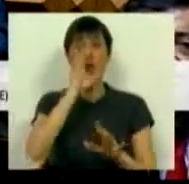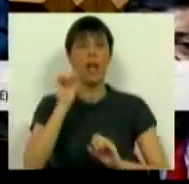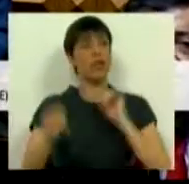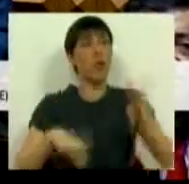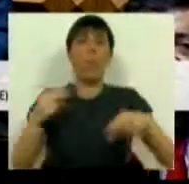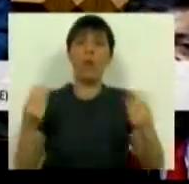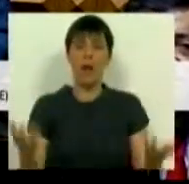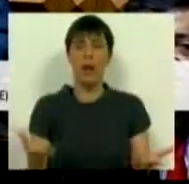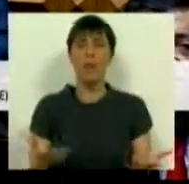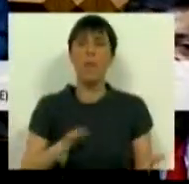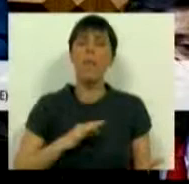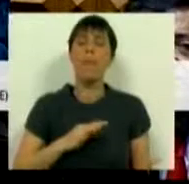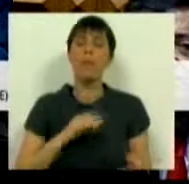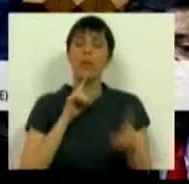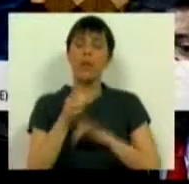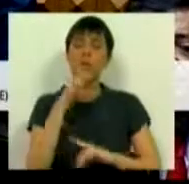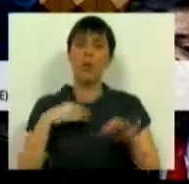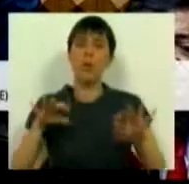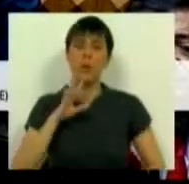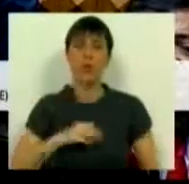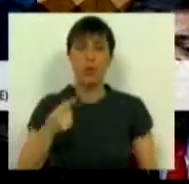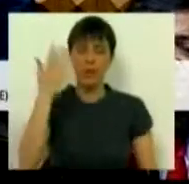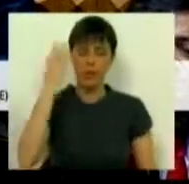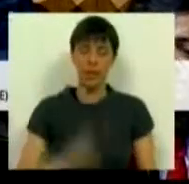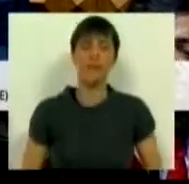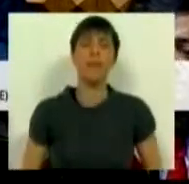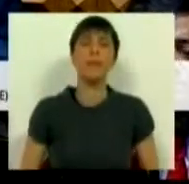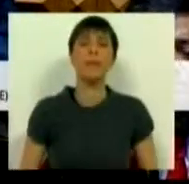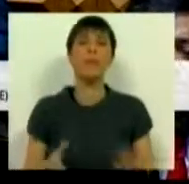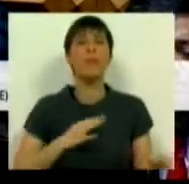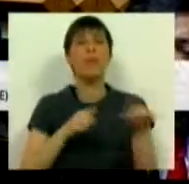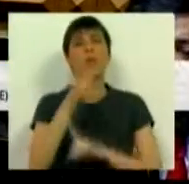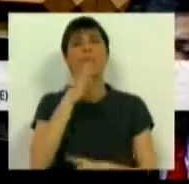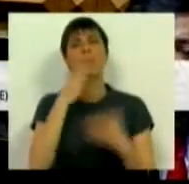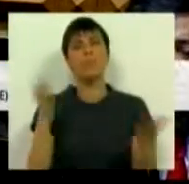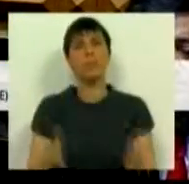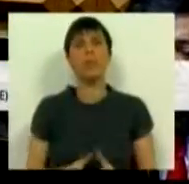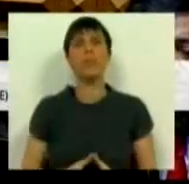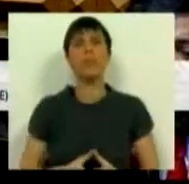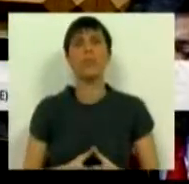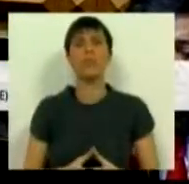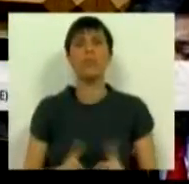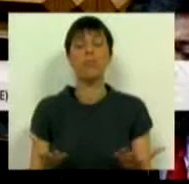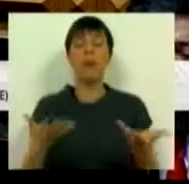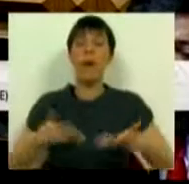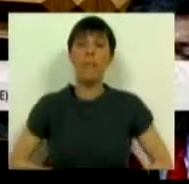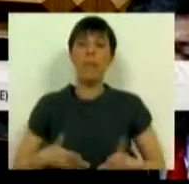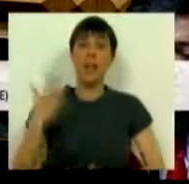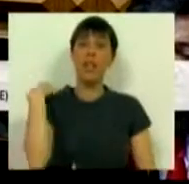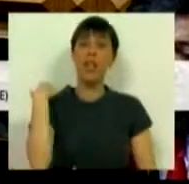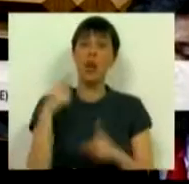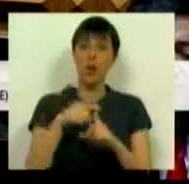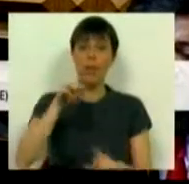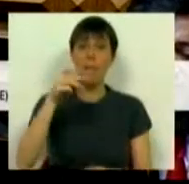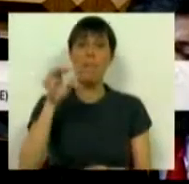modernos. Quero concluir, Sr. Deputado. Muito obrigado, Sr. Presidente. Concluo já. Senhores deputados, a maternidade Alfredo da